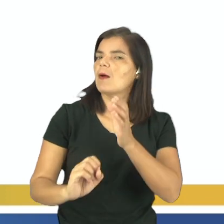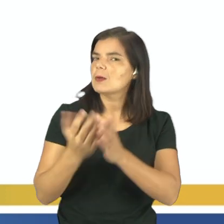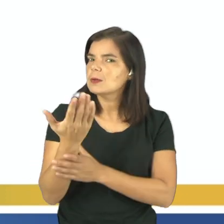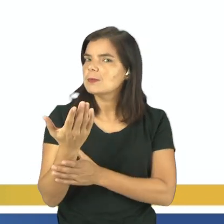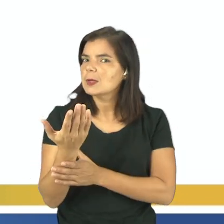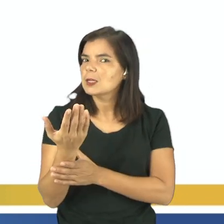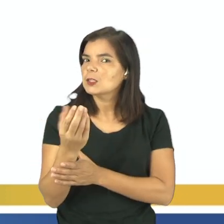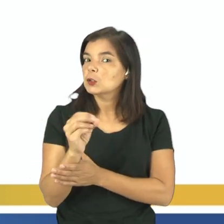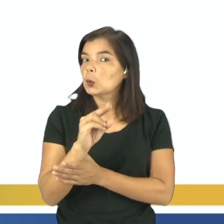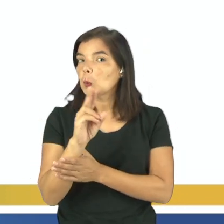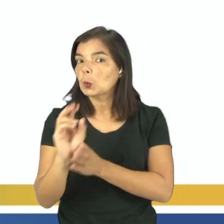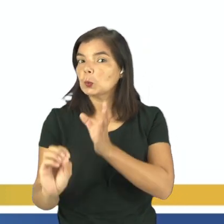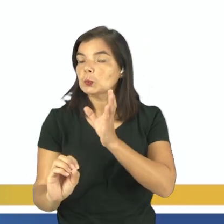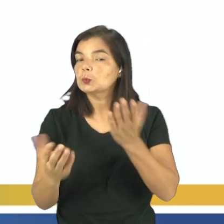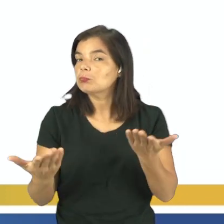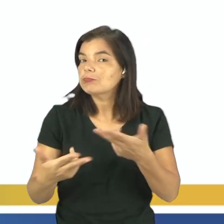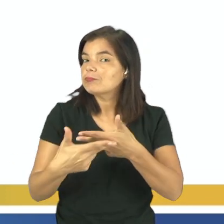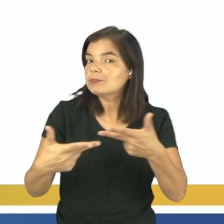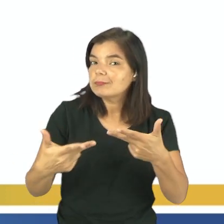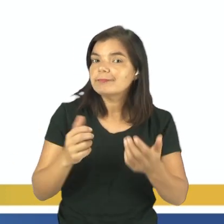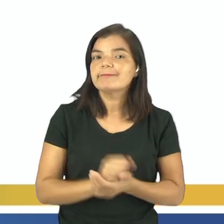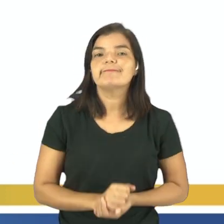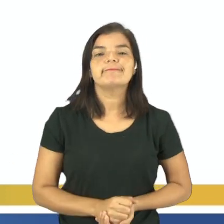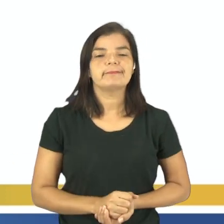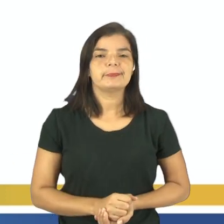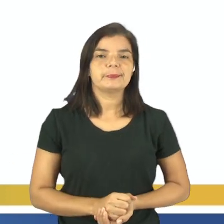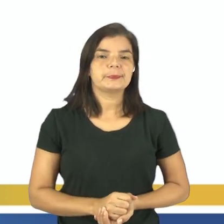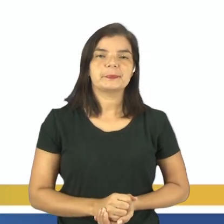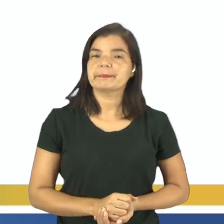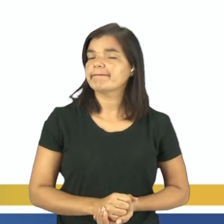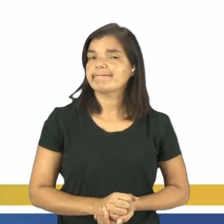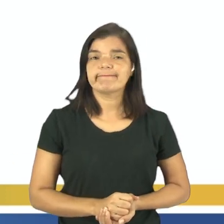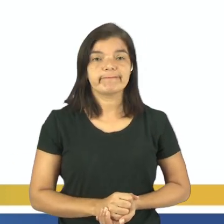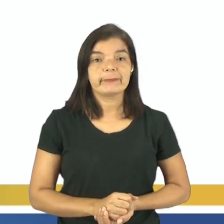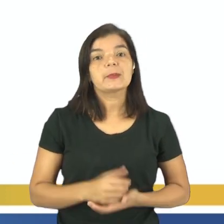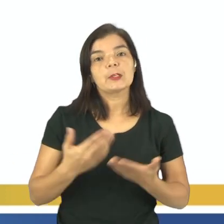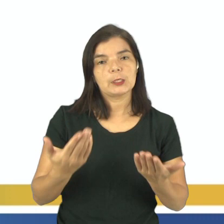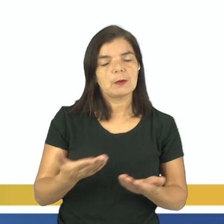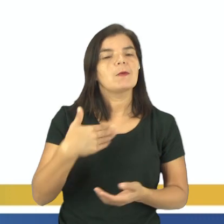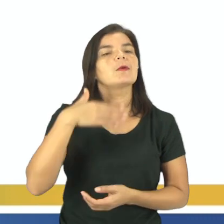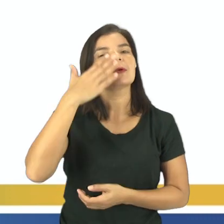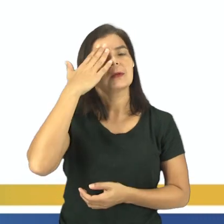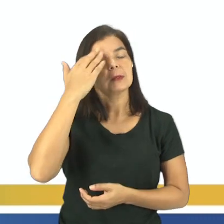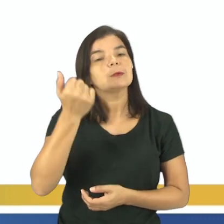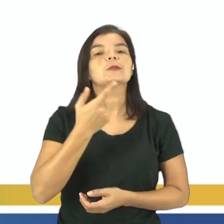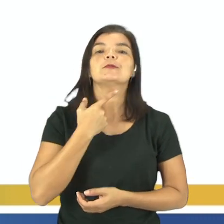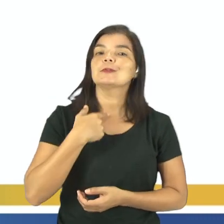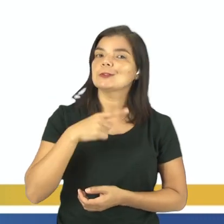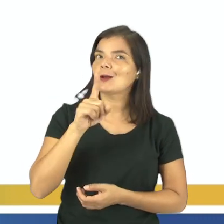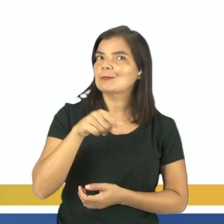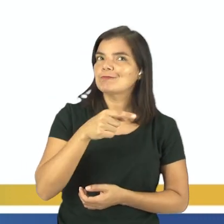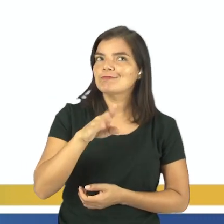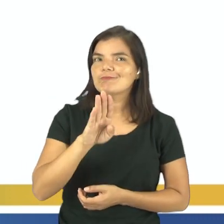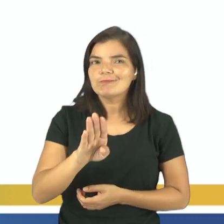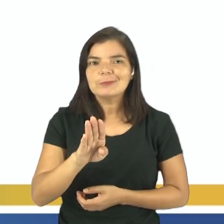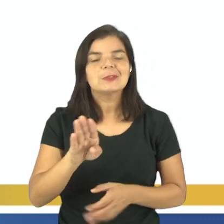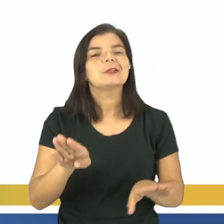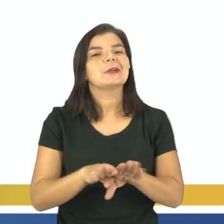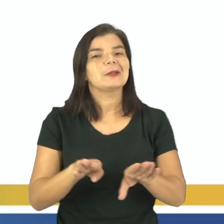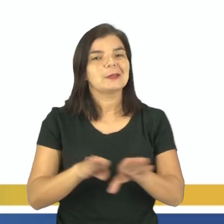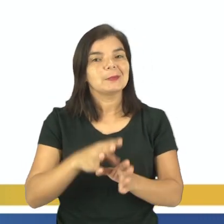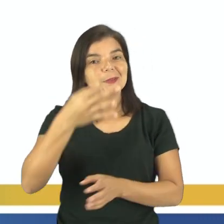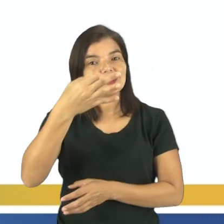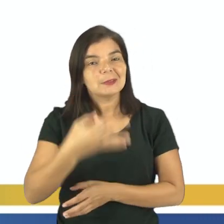fato? Será que isso é um acontecimento? Não, né? Então, você já estaria com vontade de marcar a letra B e